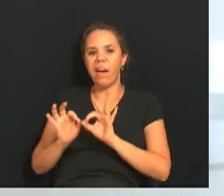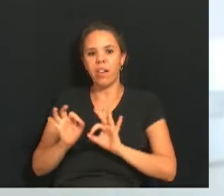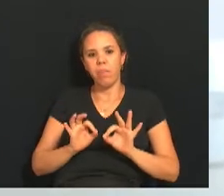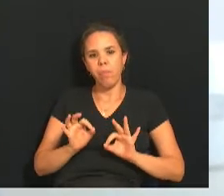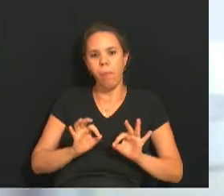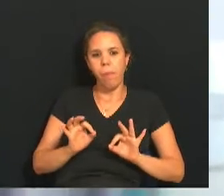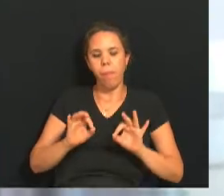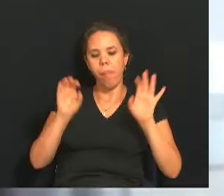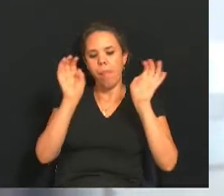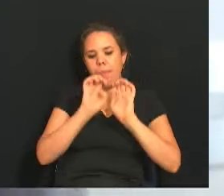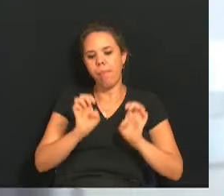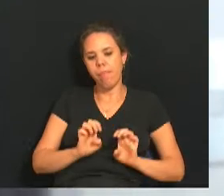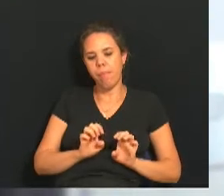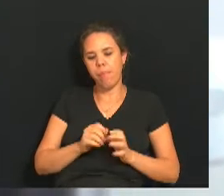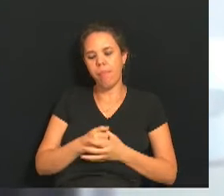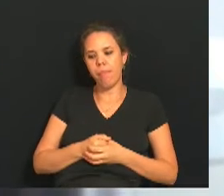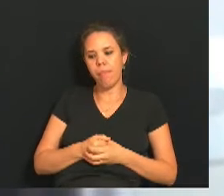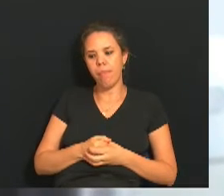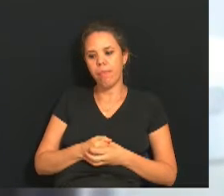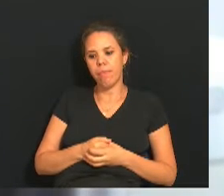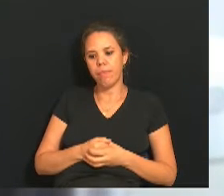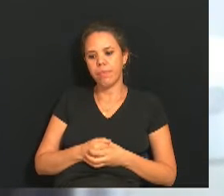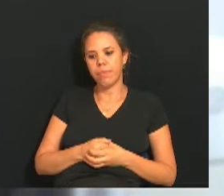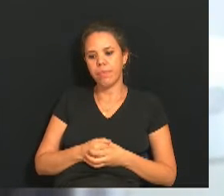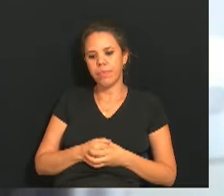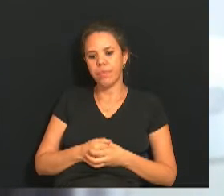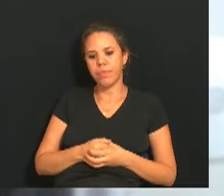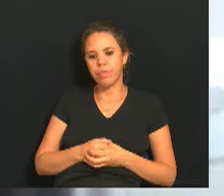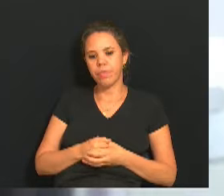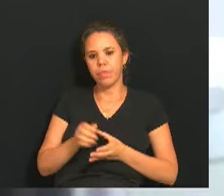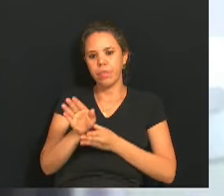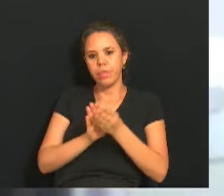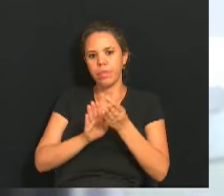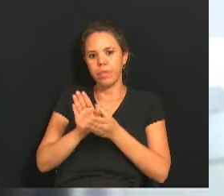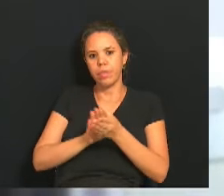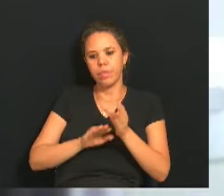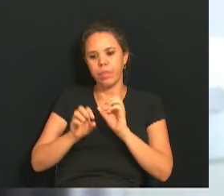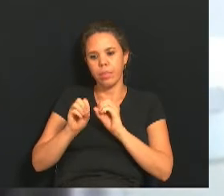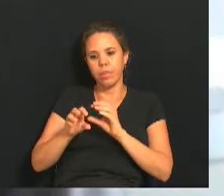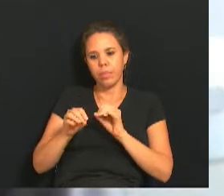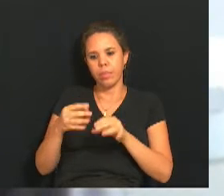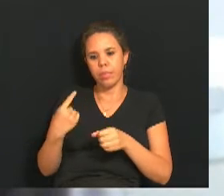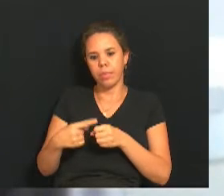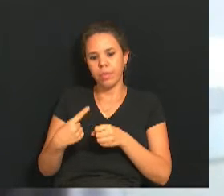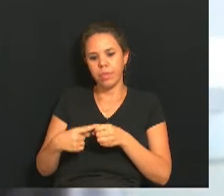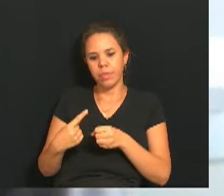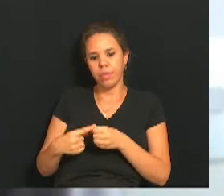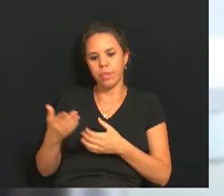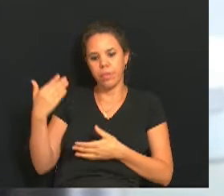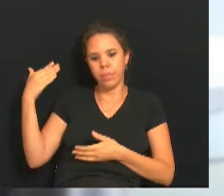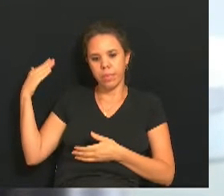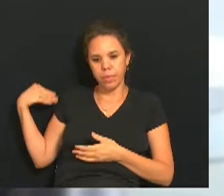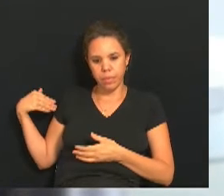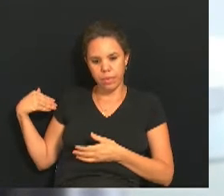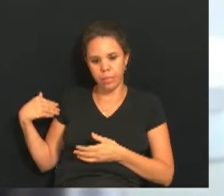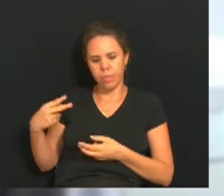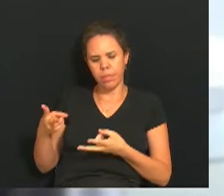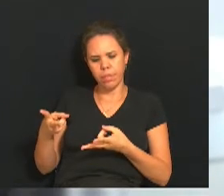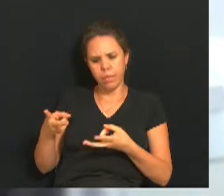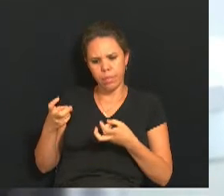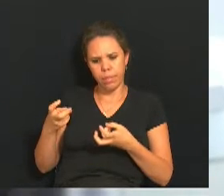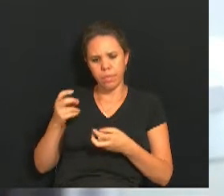a estrutura do Conselho Municipal de Educação. Naquela ocasião, o que a gente